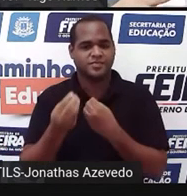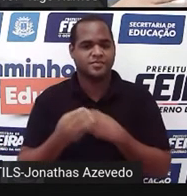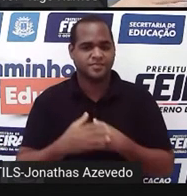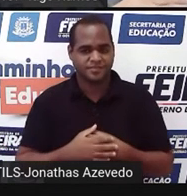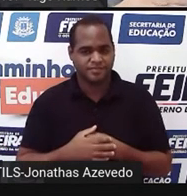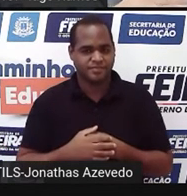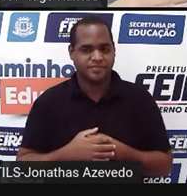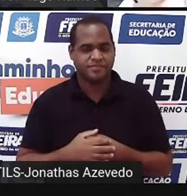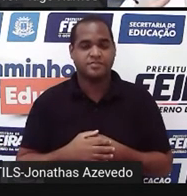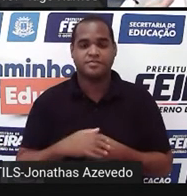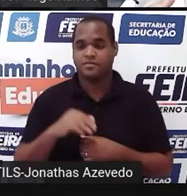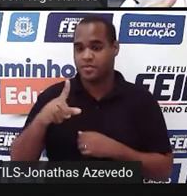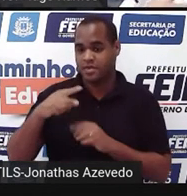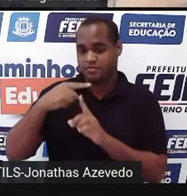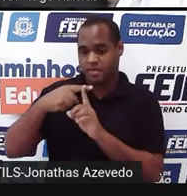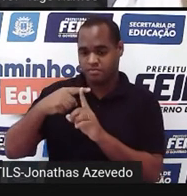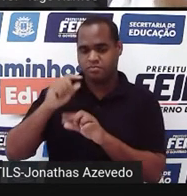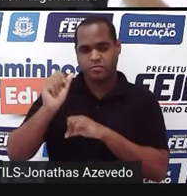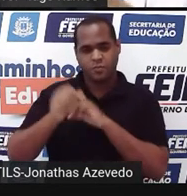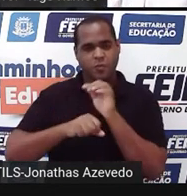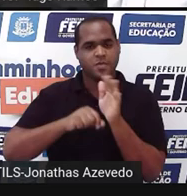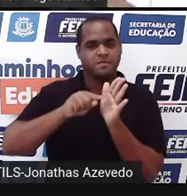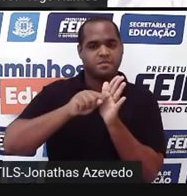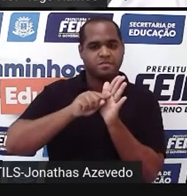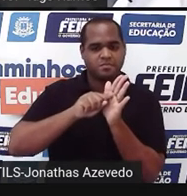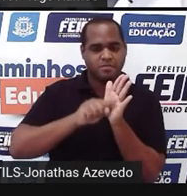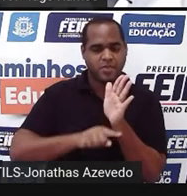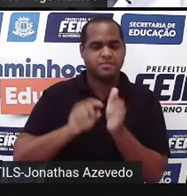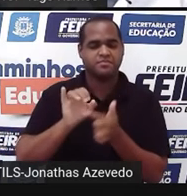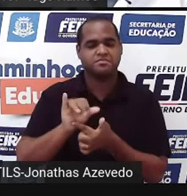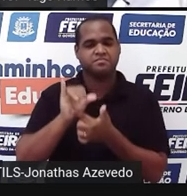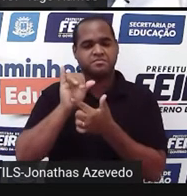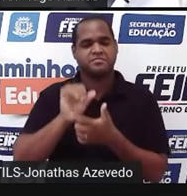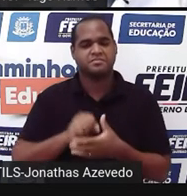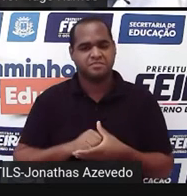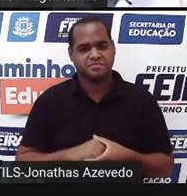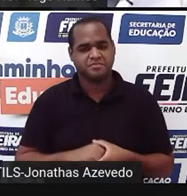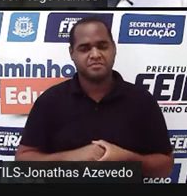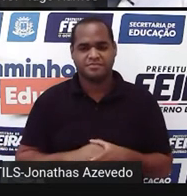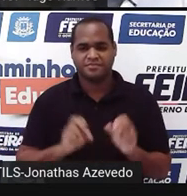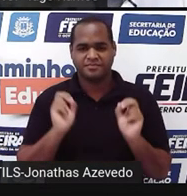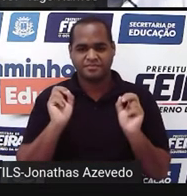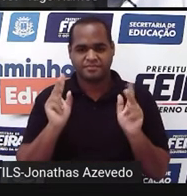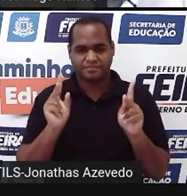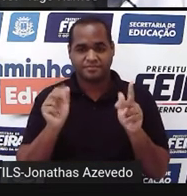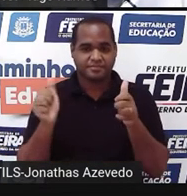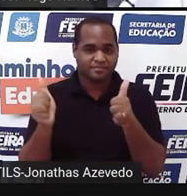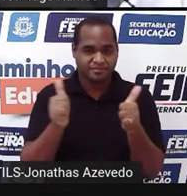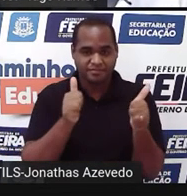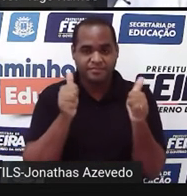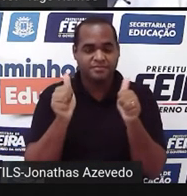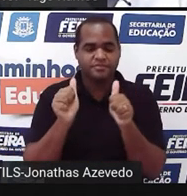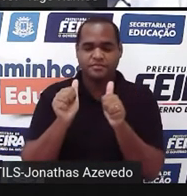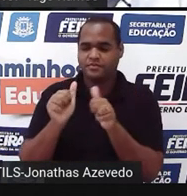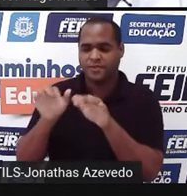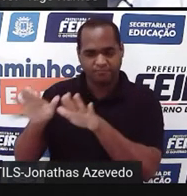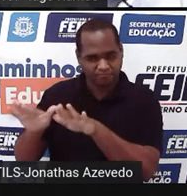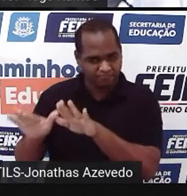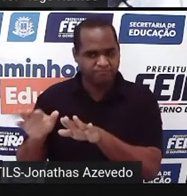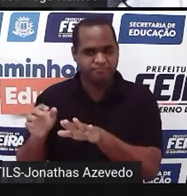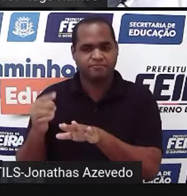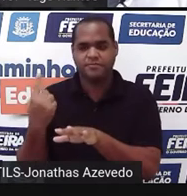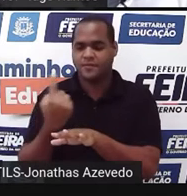se do lado esquerdo tava mais Y para o outro lado vai menos isso Beleza já isolei uma das encomendas